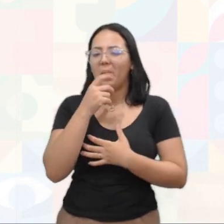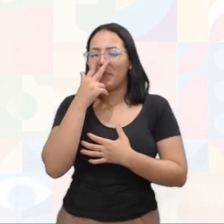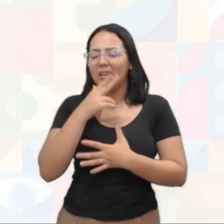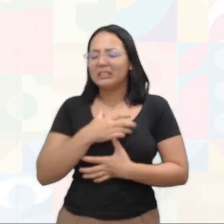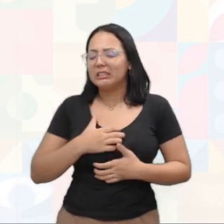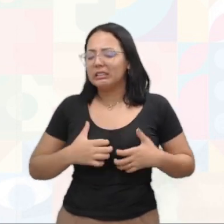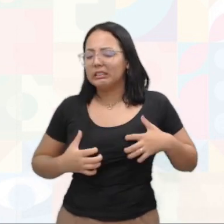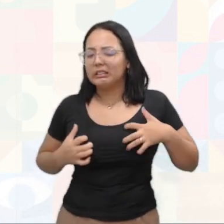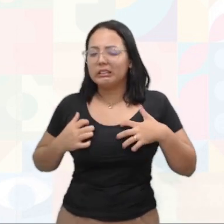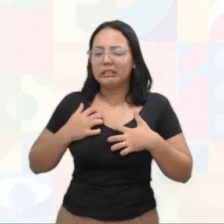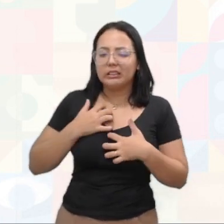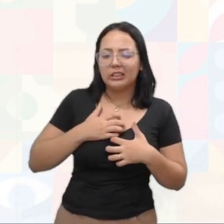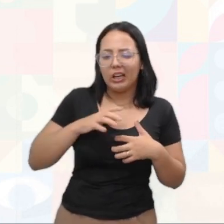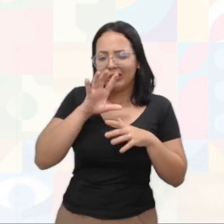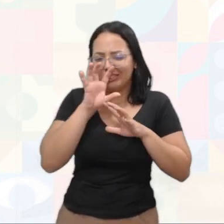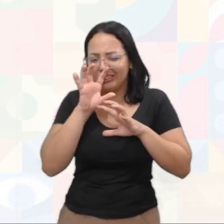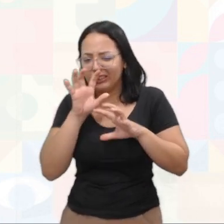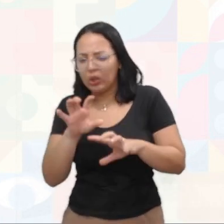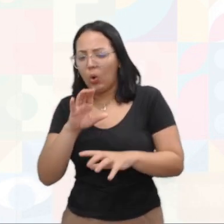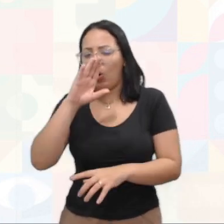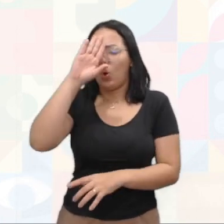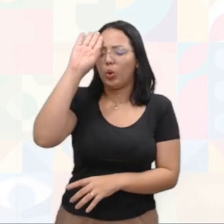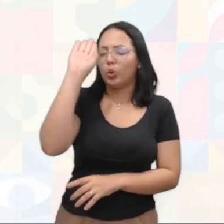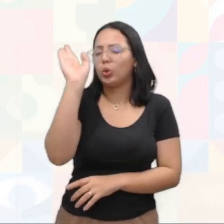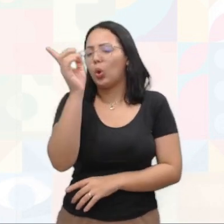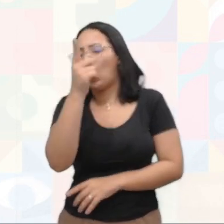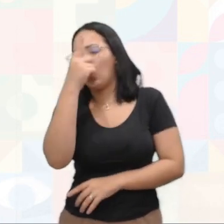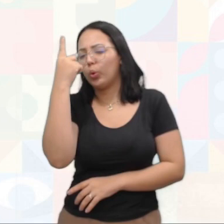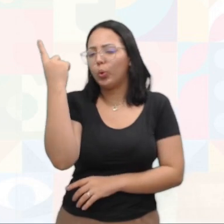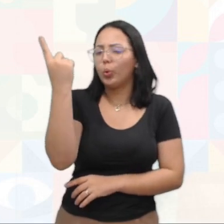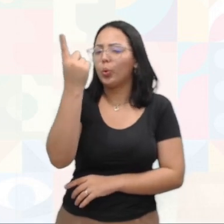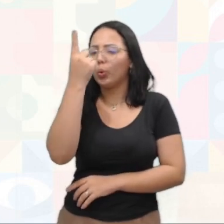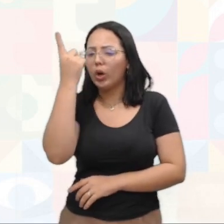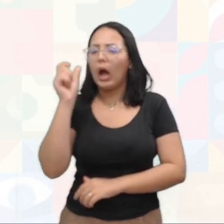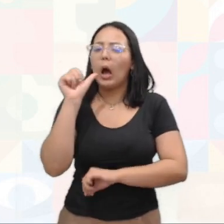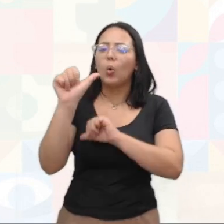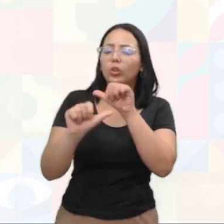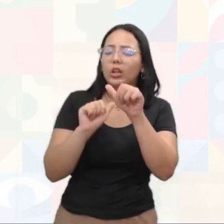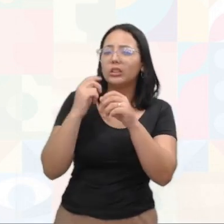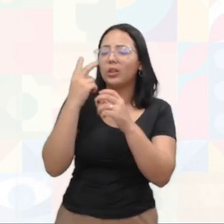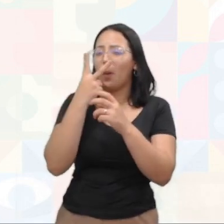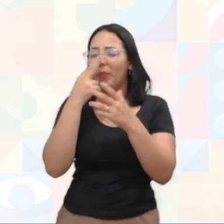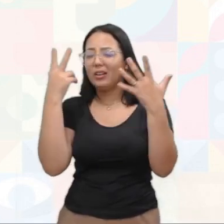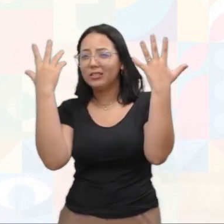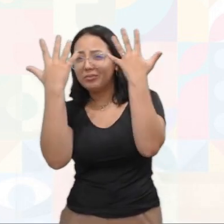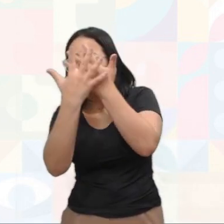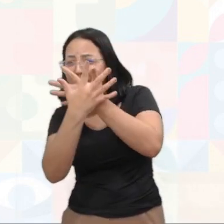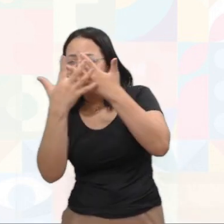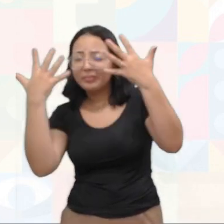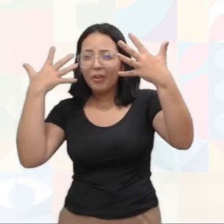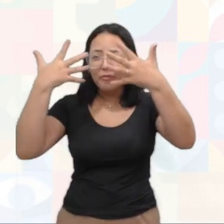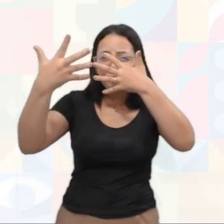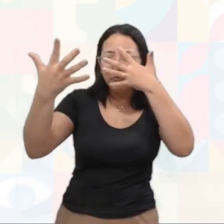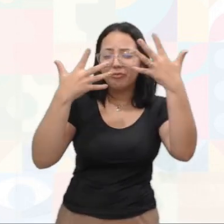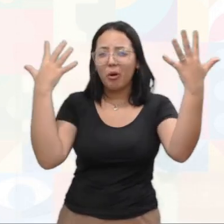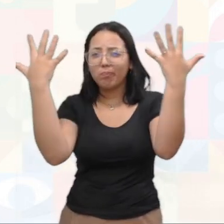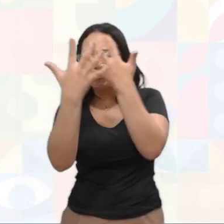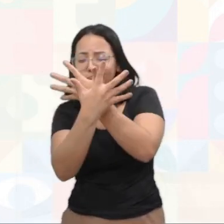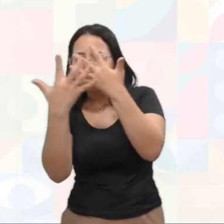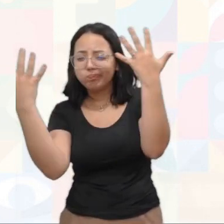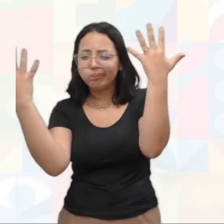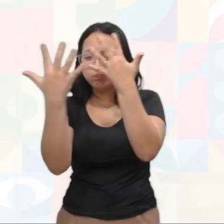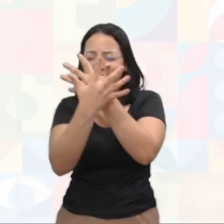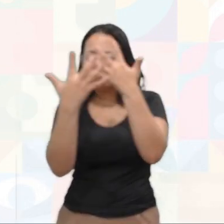mal-estar, enjoo, náuseas, tontura, alteração da visão, a pessoa fica com a visão turva, fica com